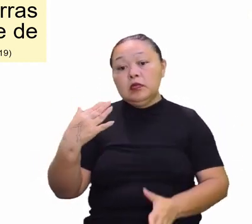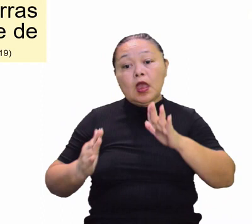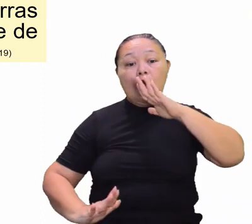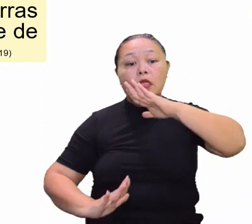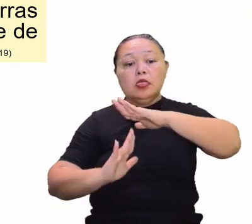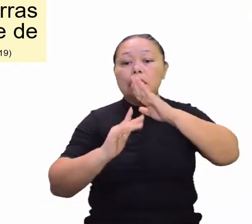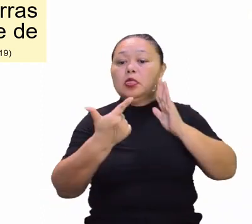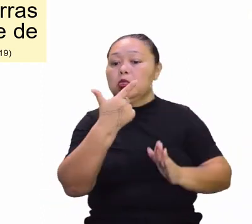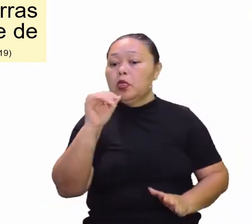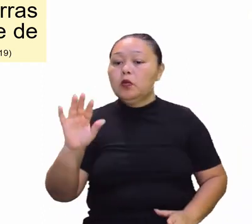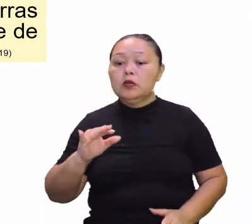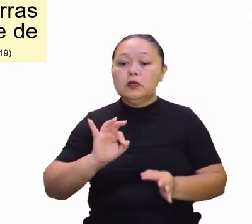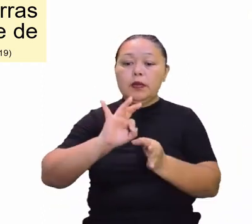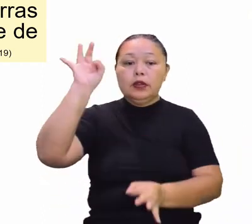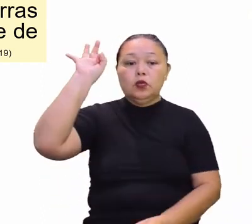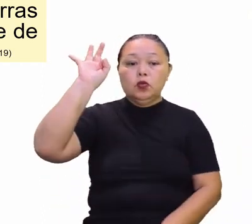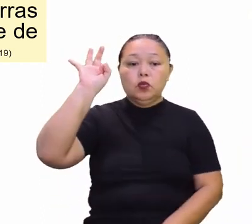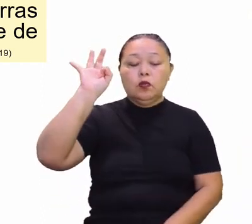até 200 metros,